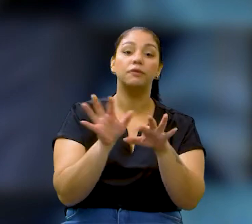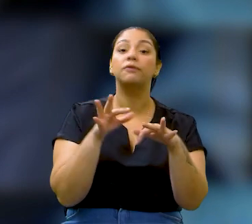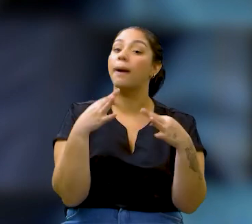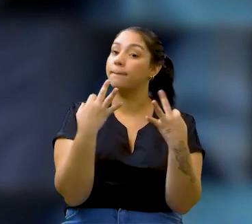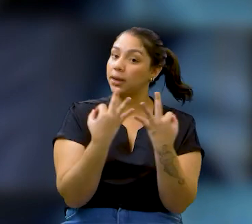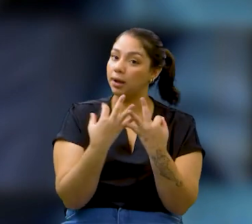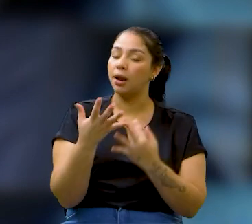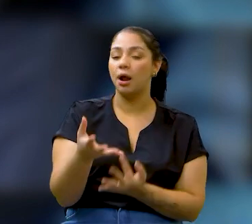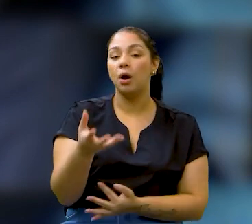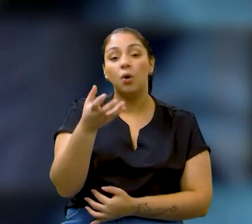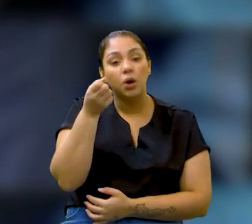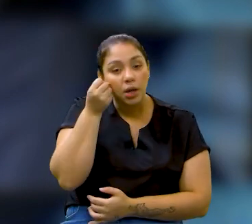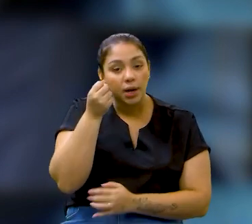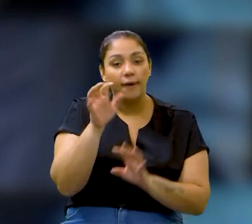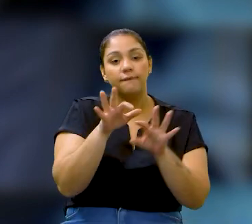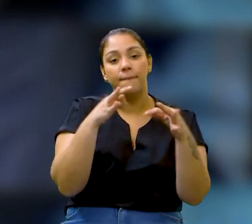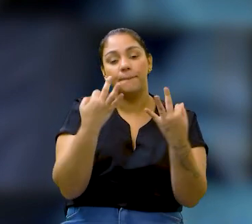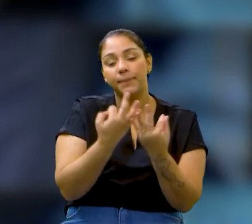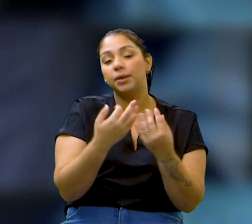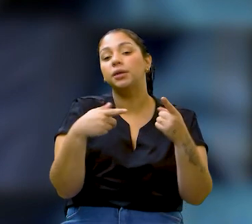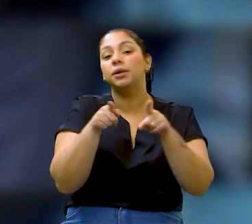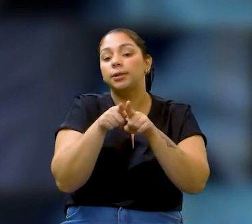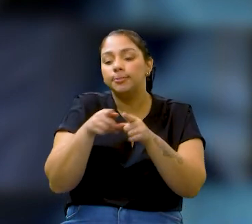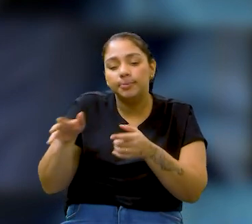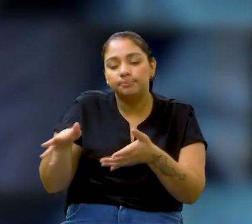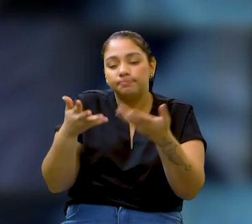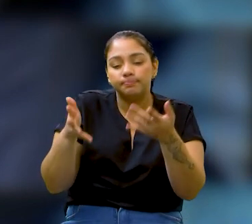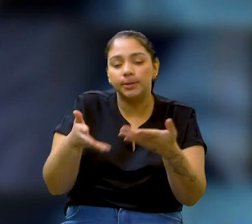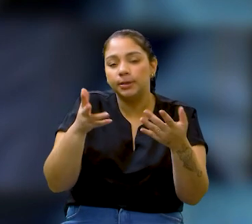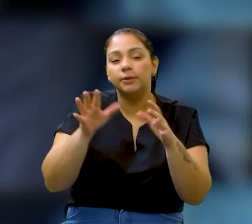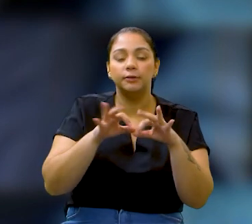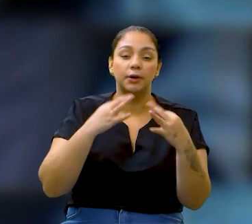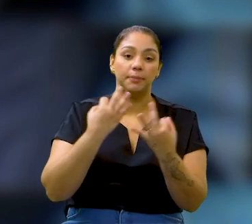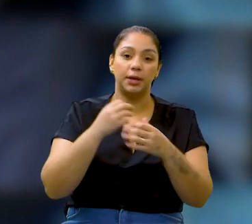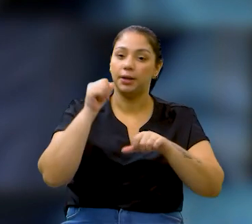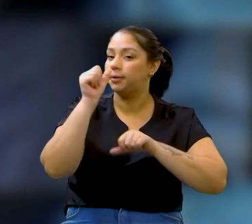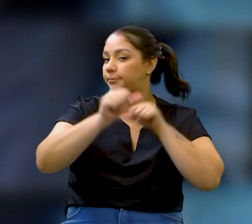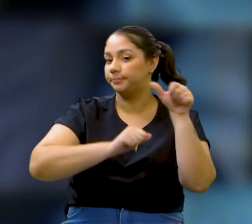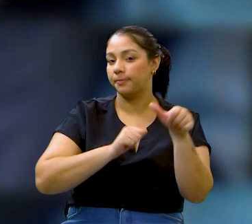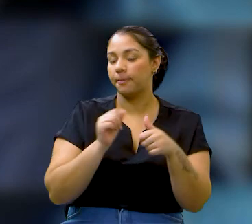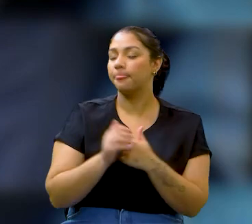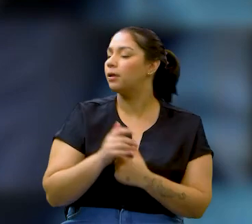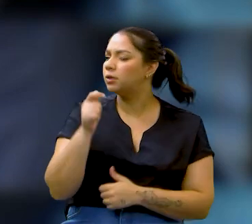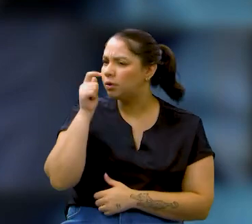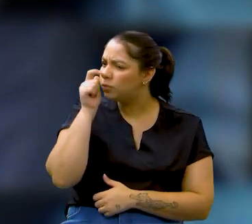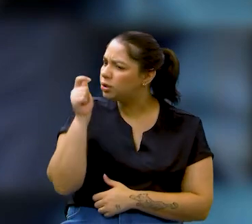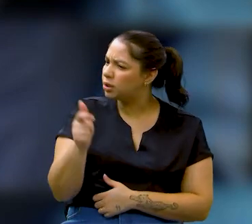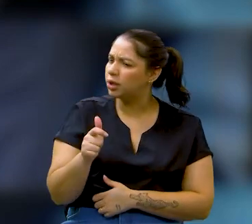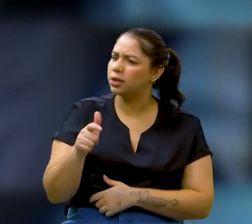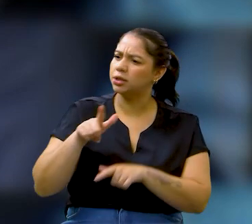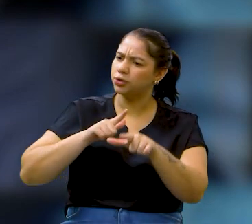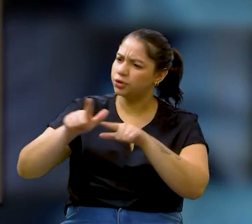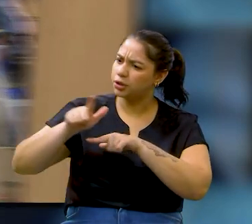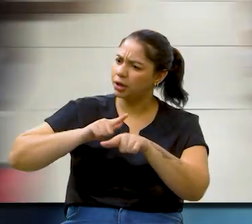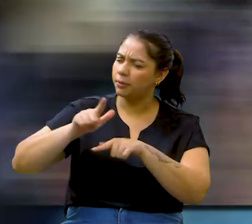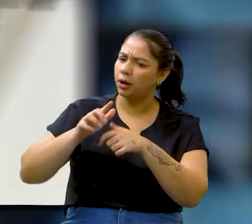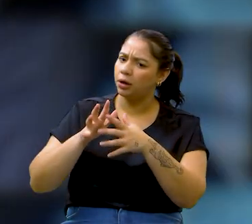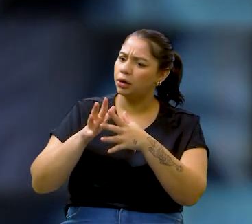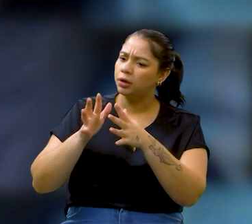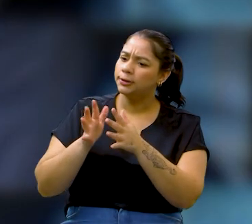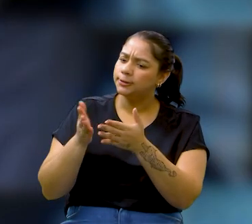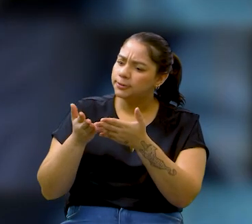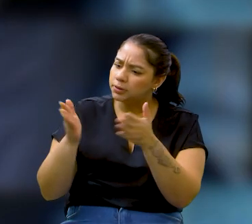dessa família, e acolher a família e tentar fazer com que a família também se transforme. É muito interessante esse trabalho